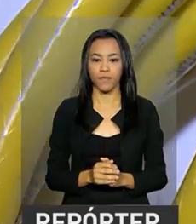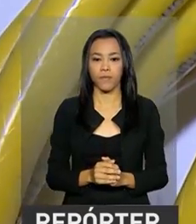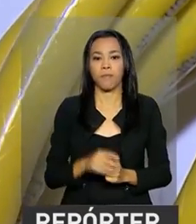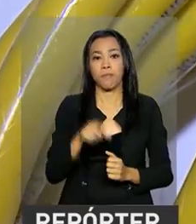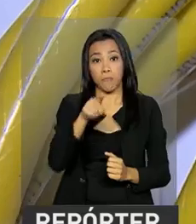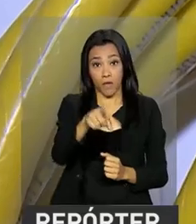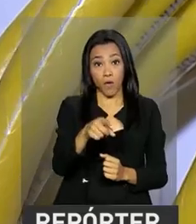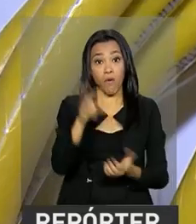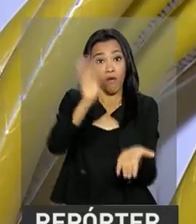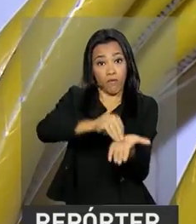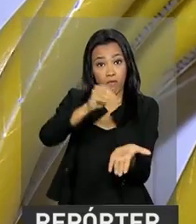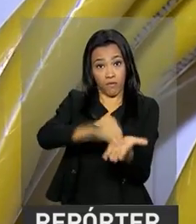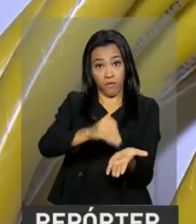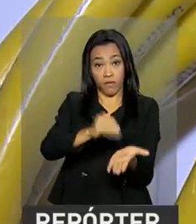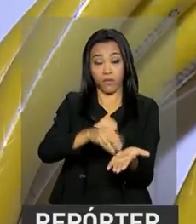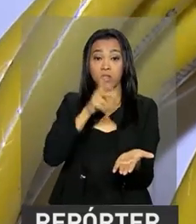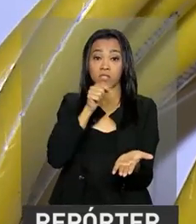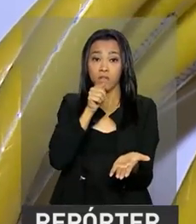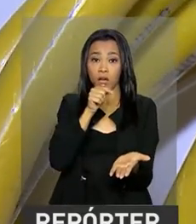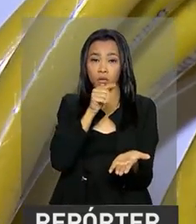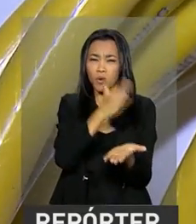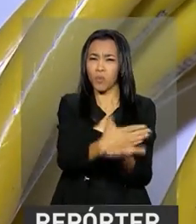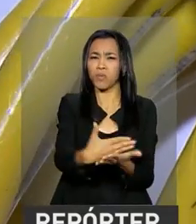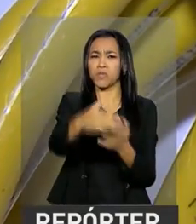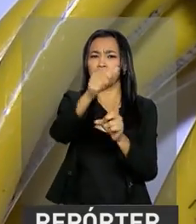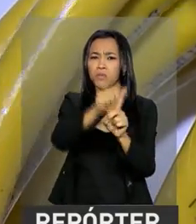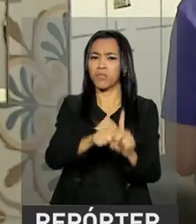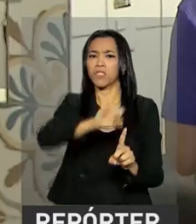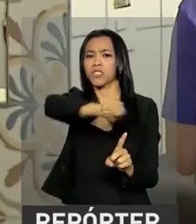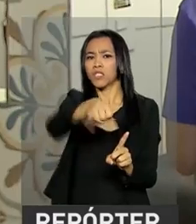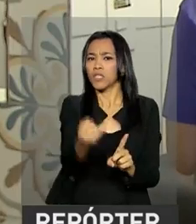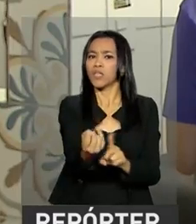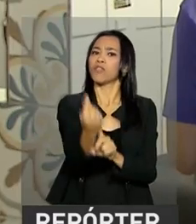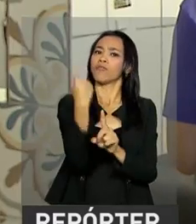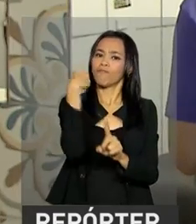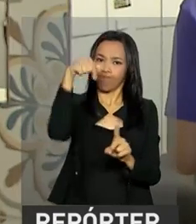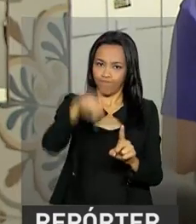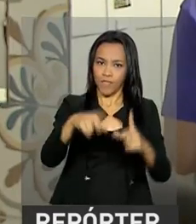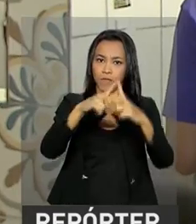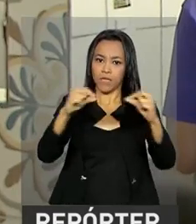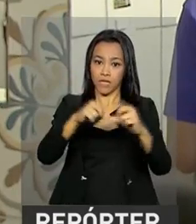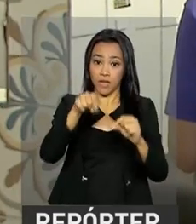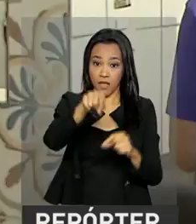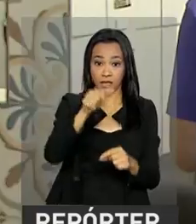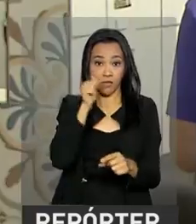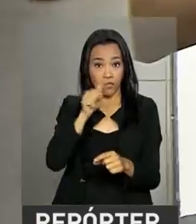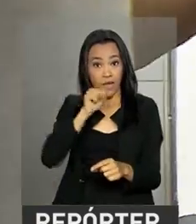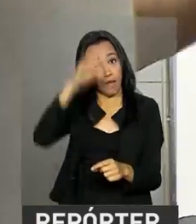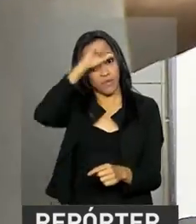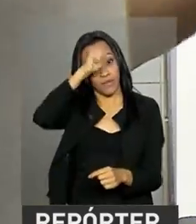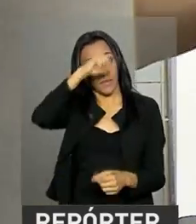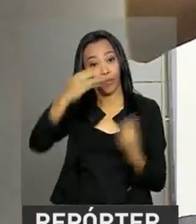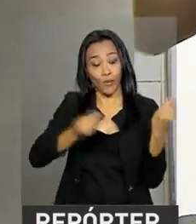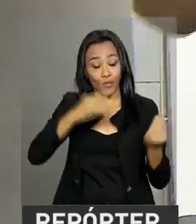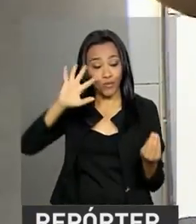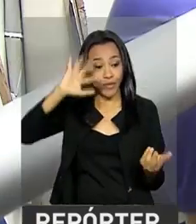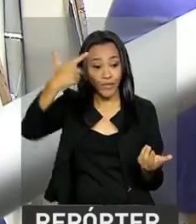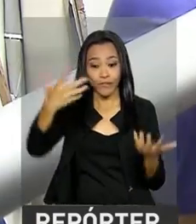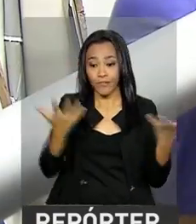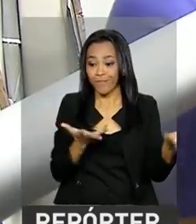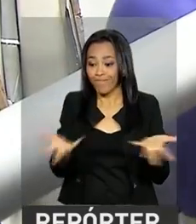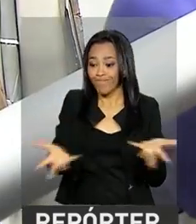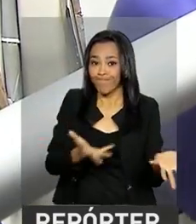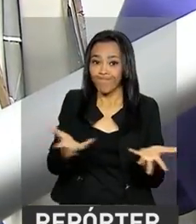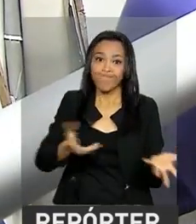com o racionamento de água em vigor Desde janeiro no distrito federal Margarete teve de aprender a se virar para atender os clientes no